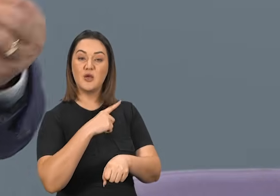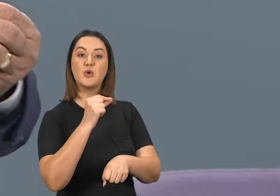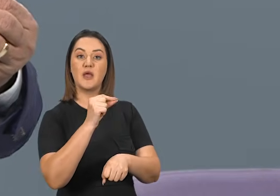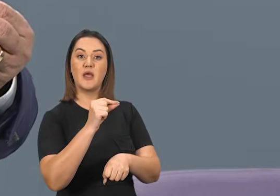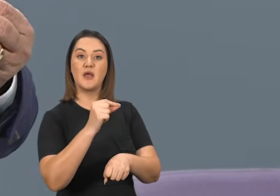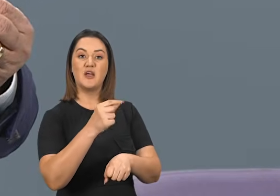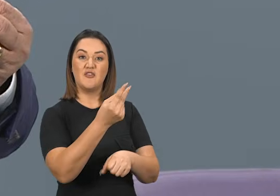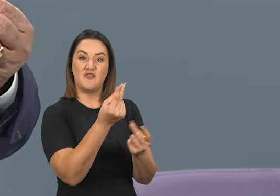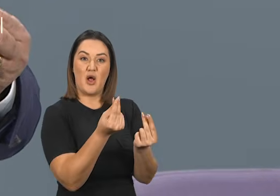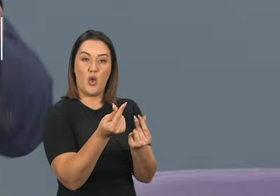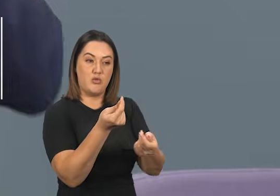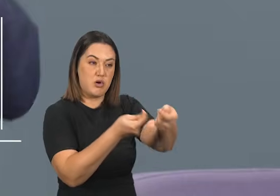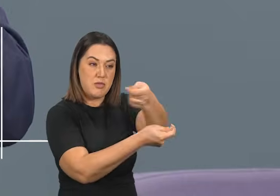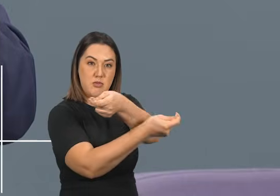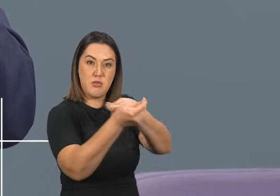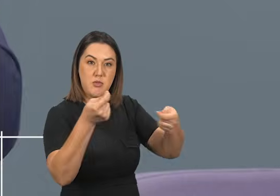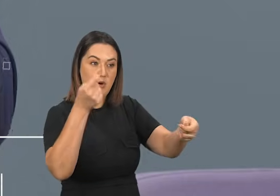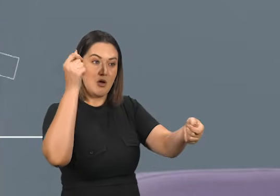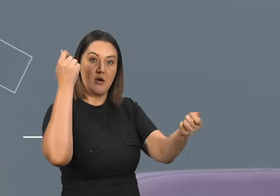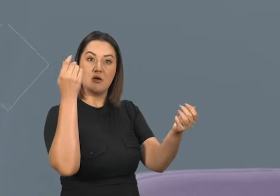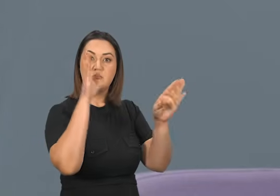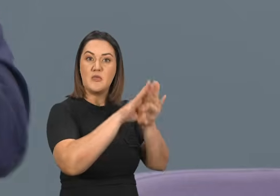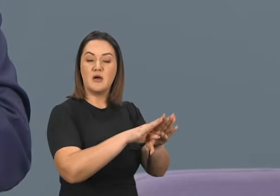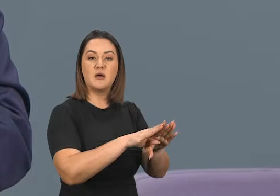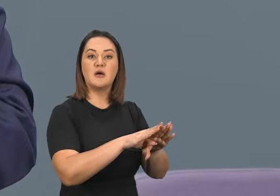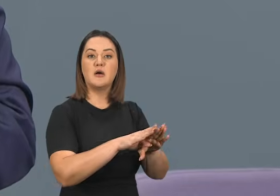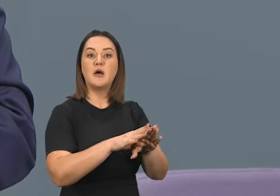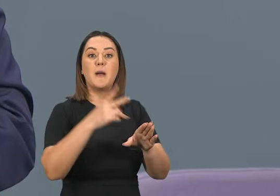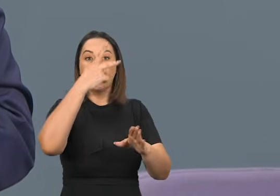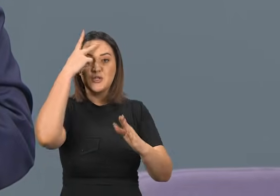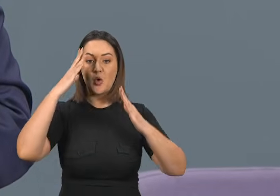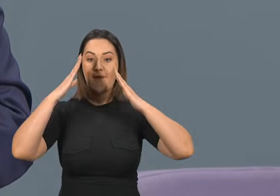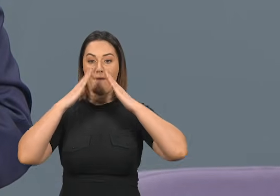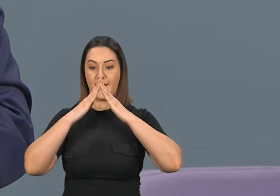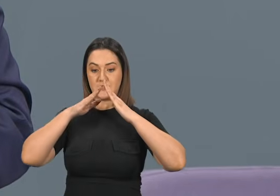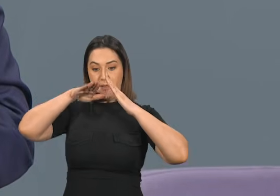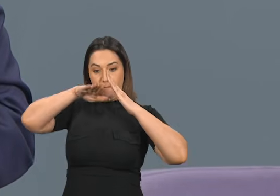de valores, um vírus trancou as pessoas dentro de casa.